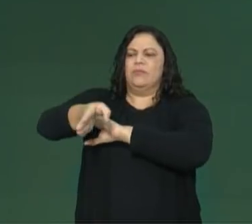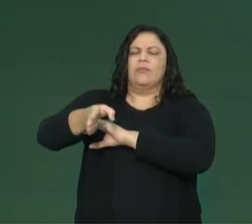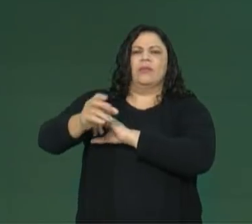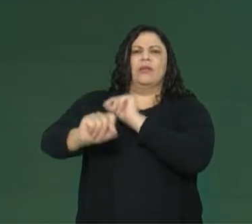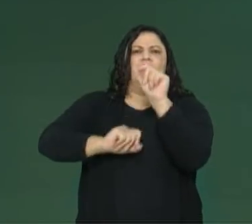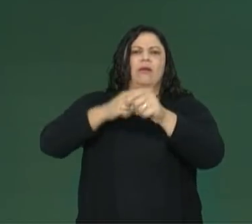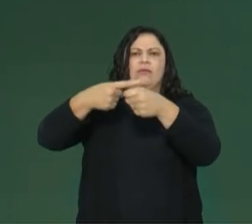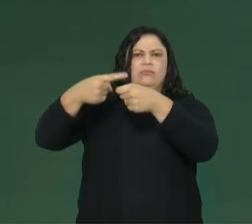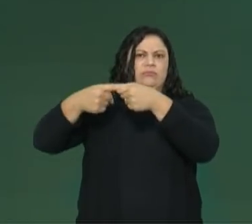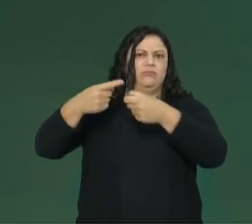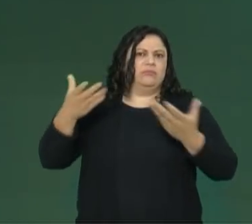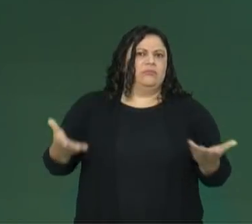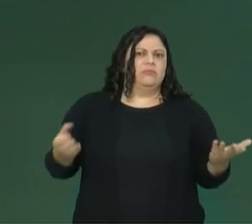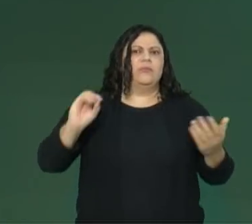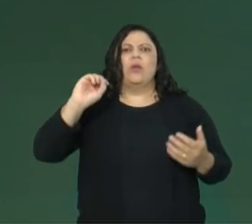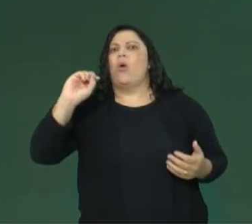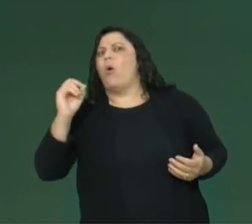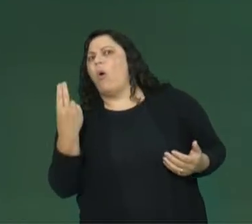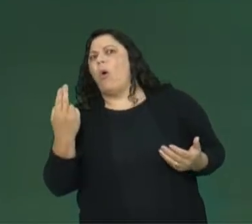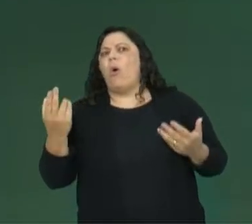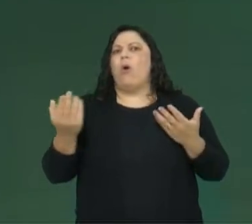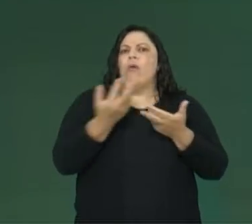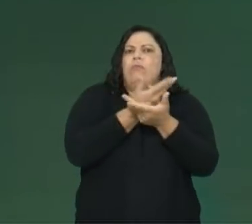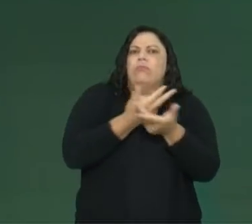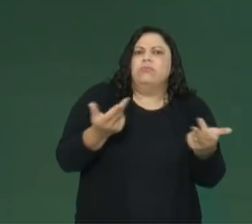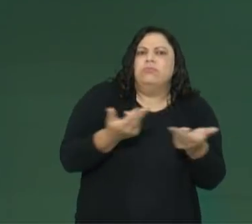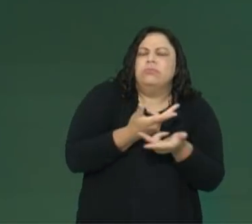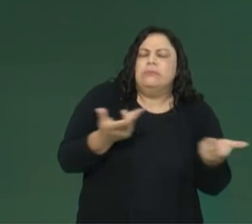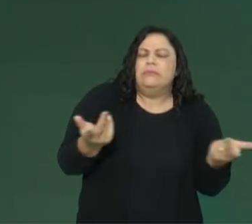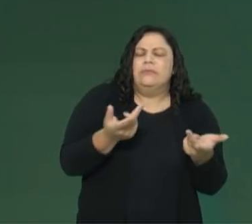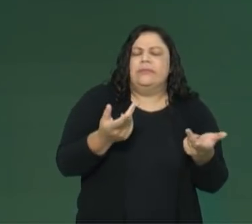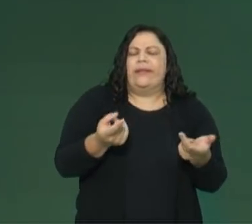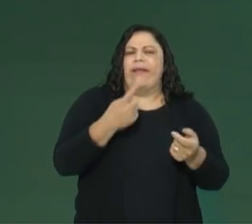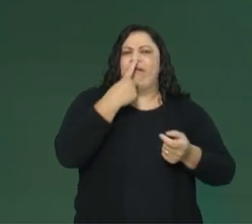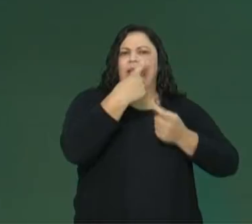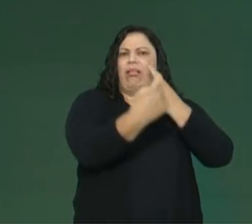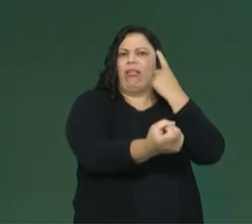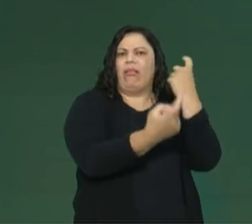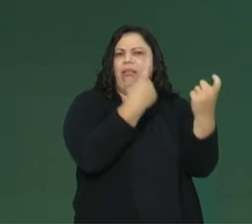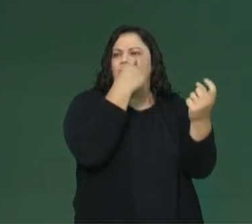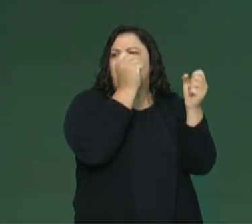cidade? Ou eles fornecem algo de boa qualidade e você joga no rio?